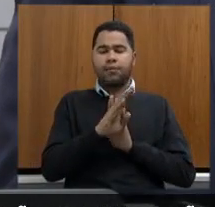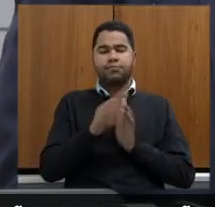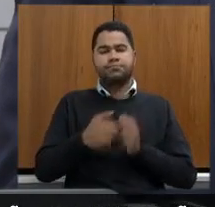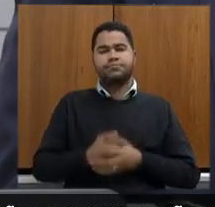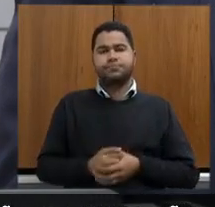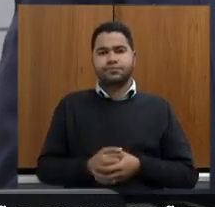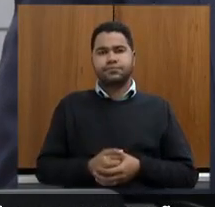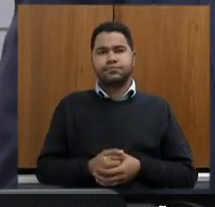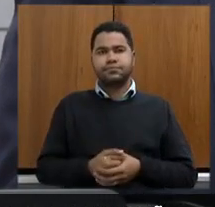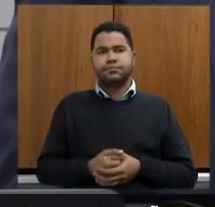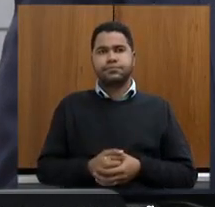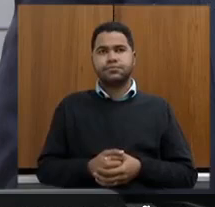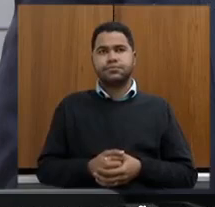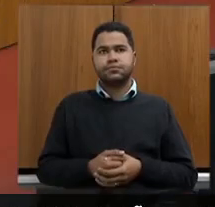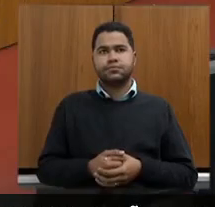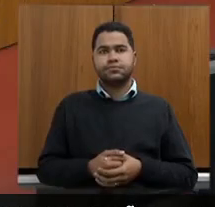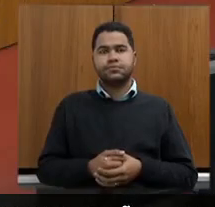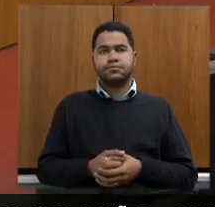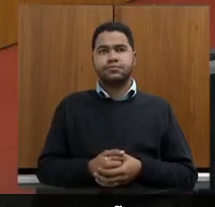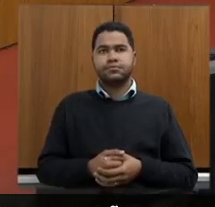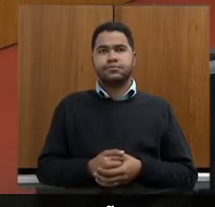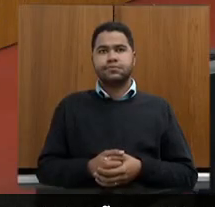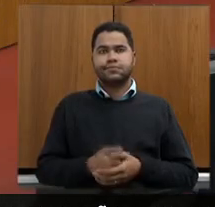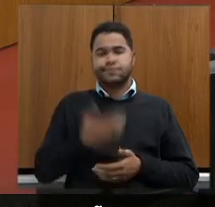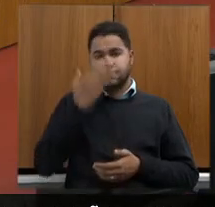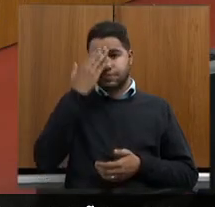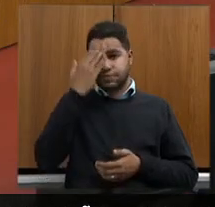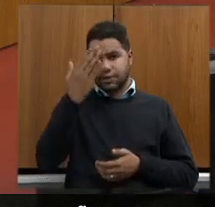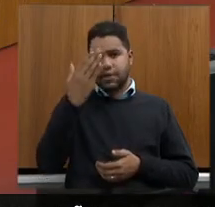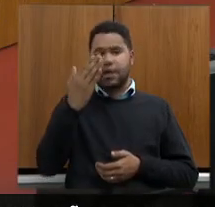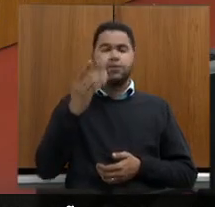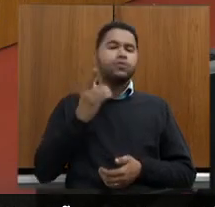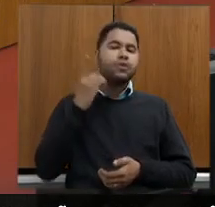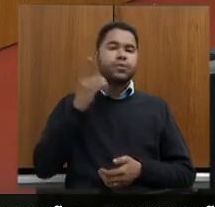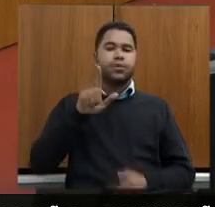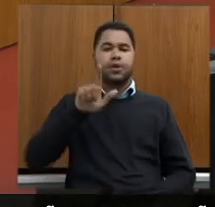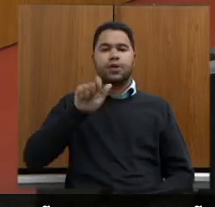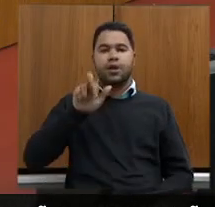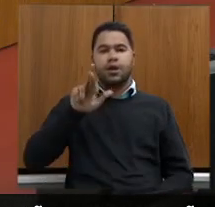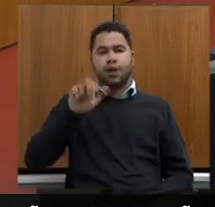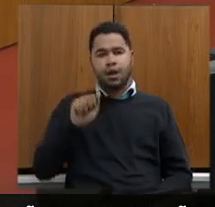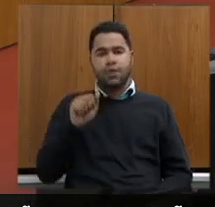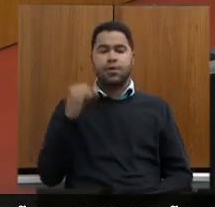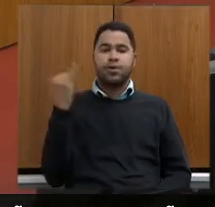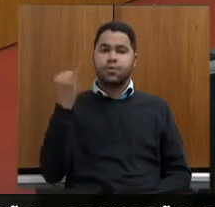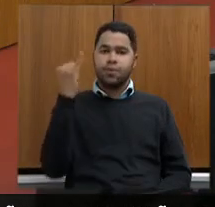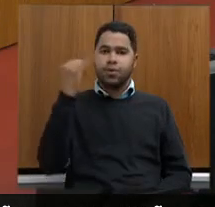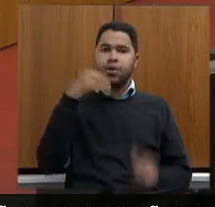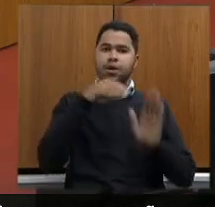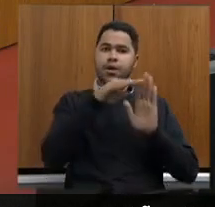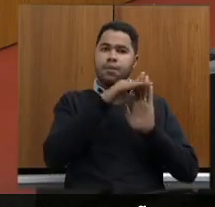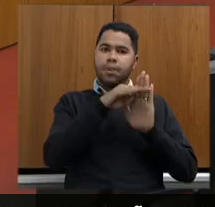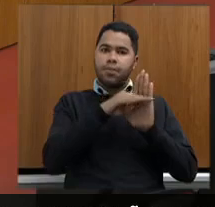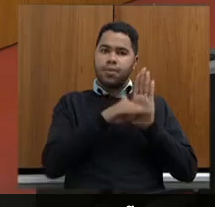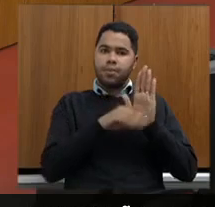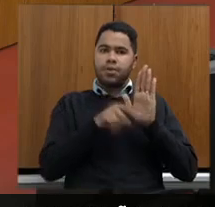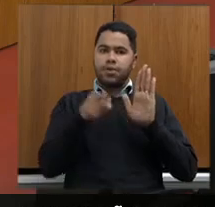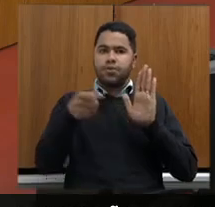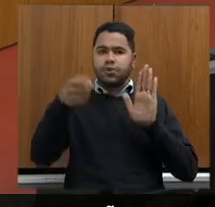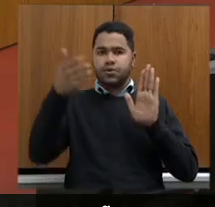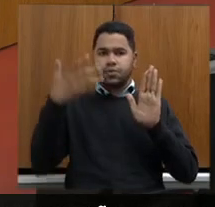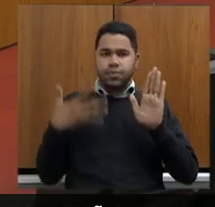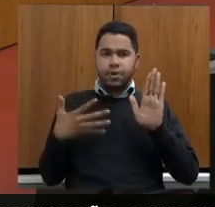história tá bom obrigado deputada Laura é muito importante esses programas que você